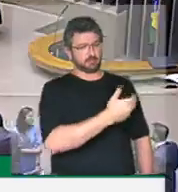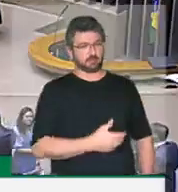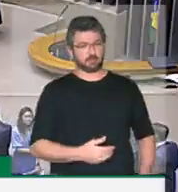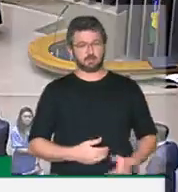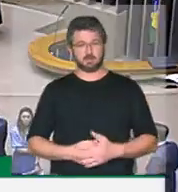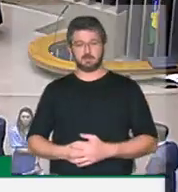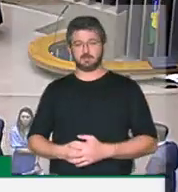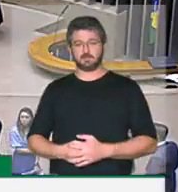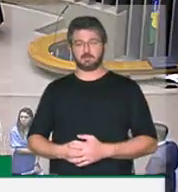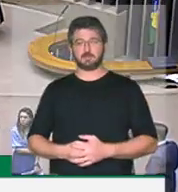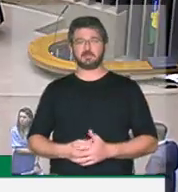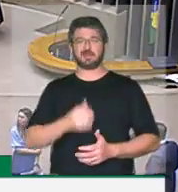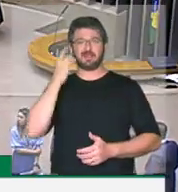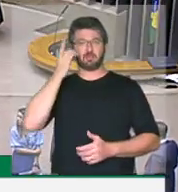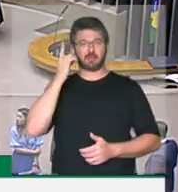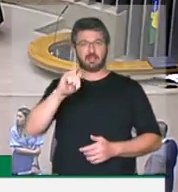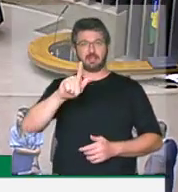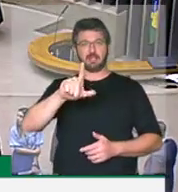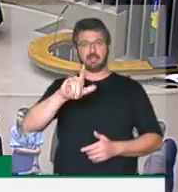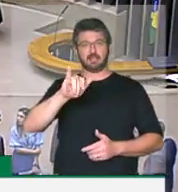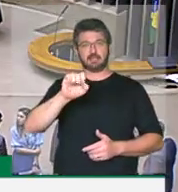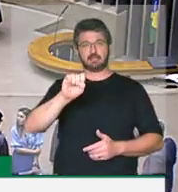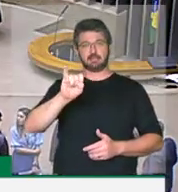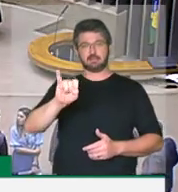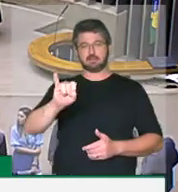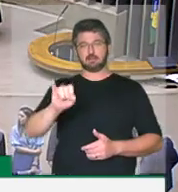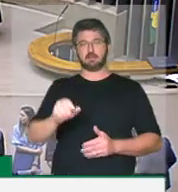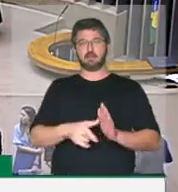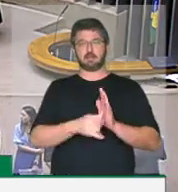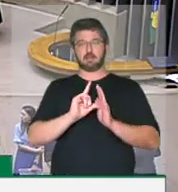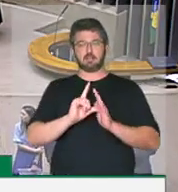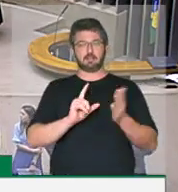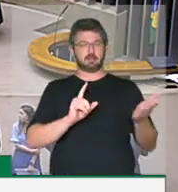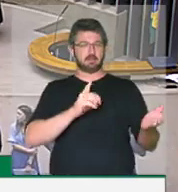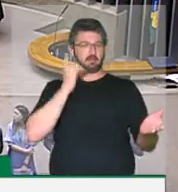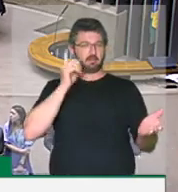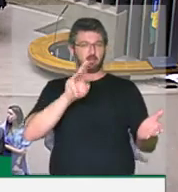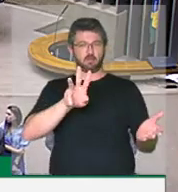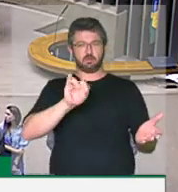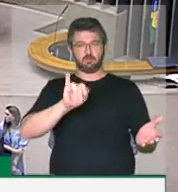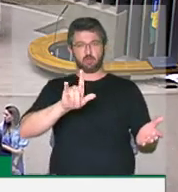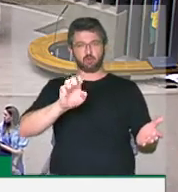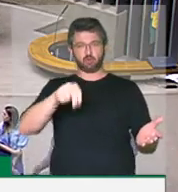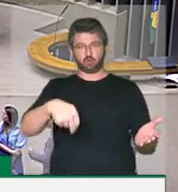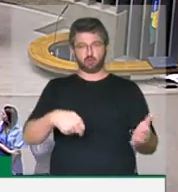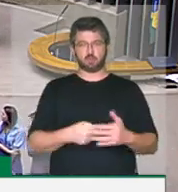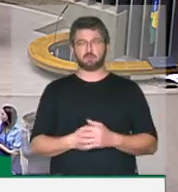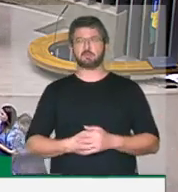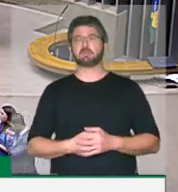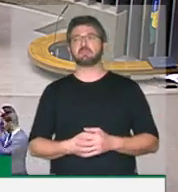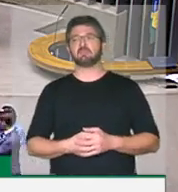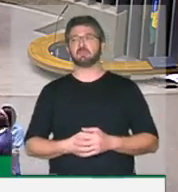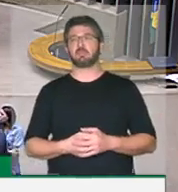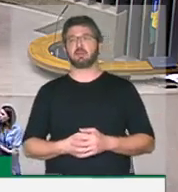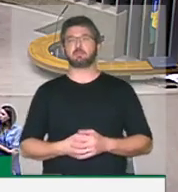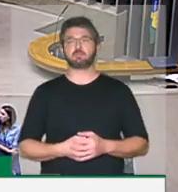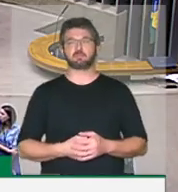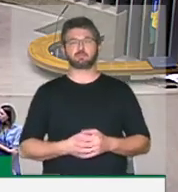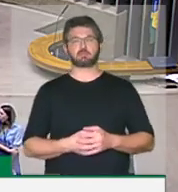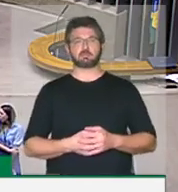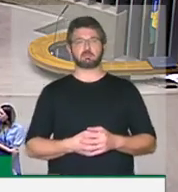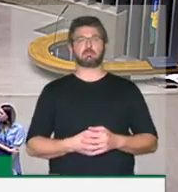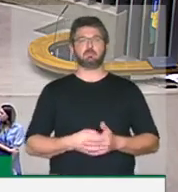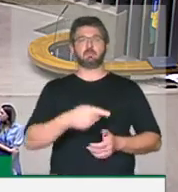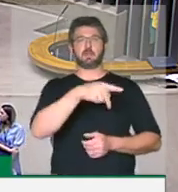Deputada Gleisi Hoffmann, enquanto ela se dirige à tribuna, eu vou chamar o deputado Wilson. Um minuto. Senhor presidente,